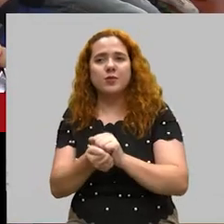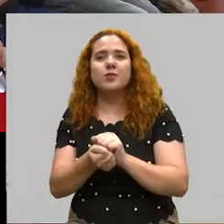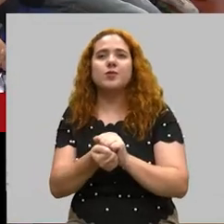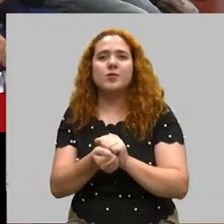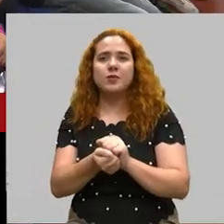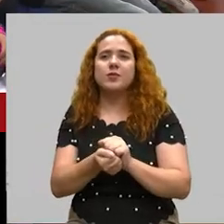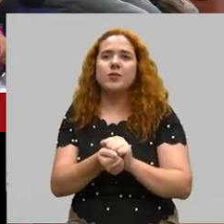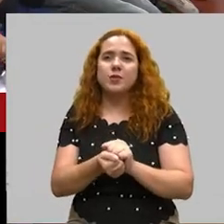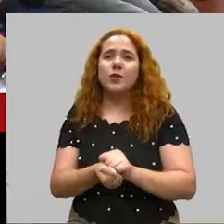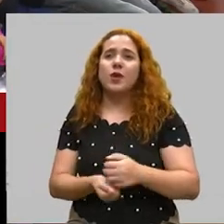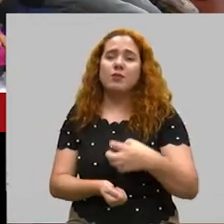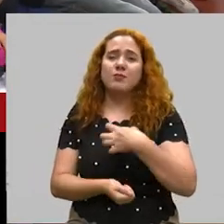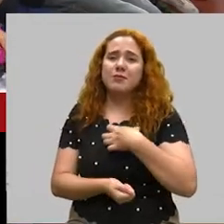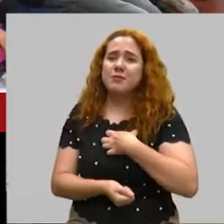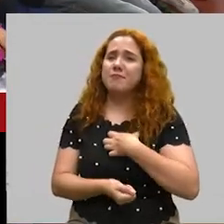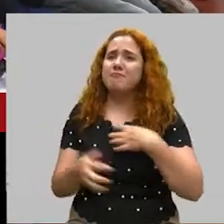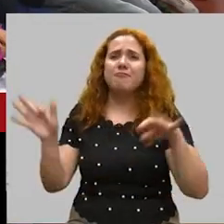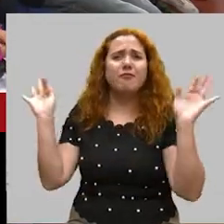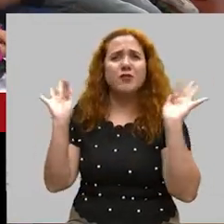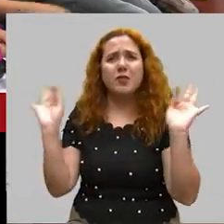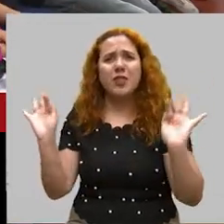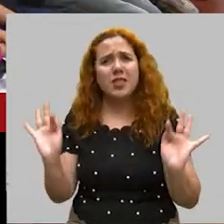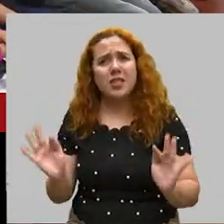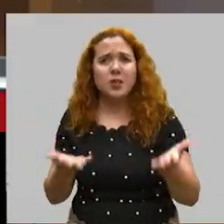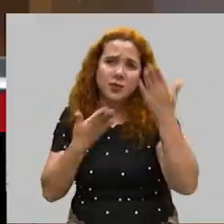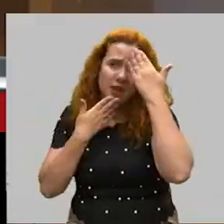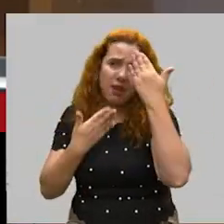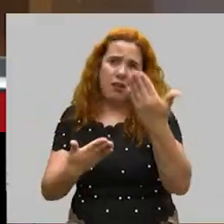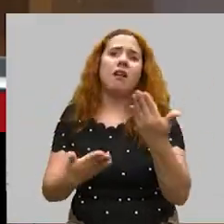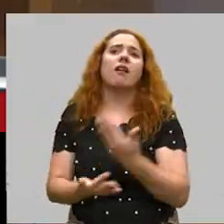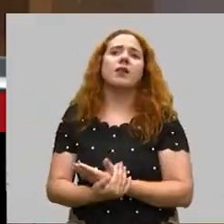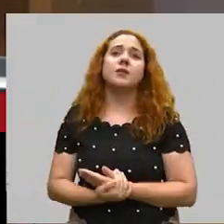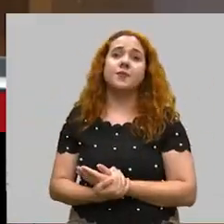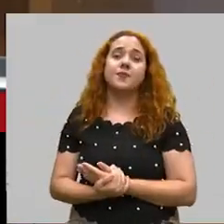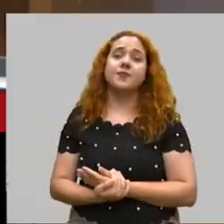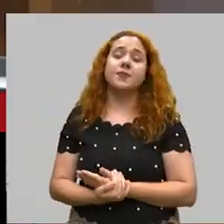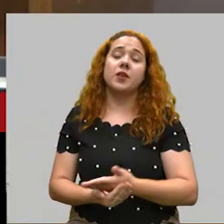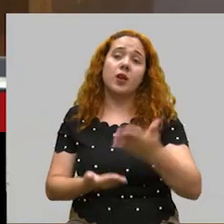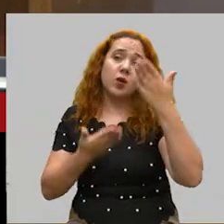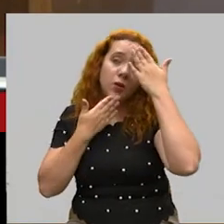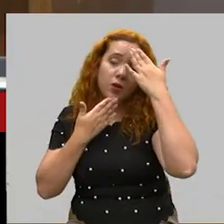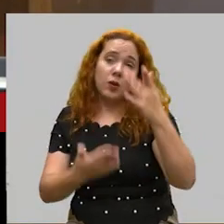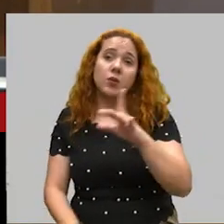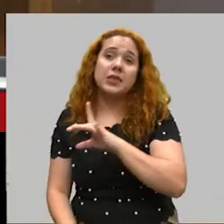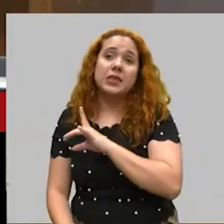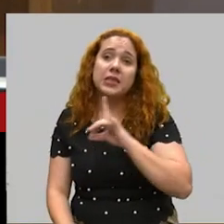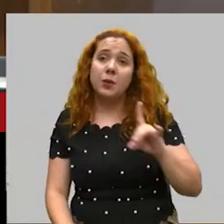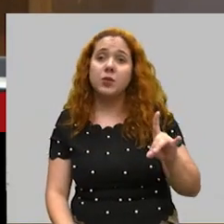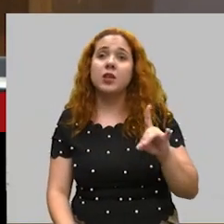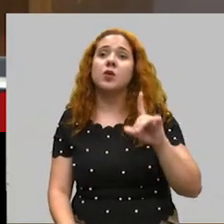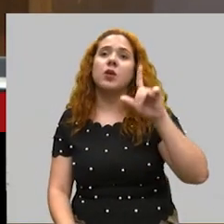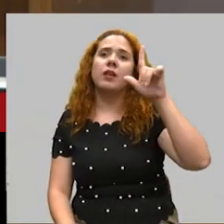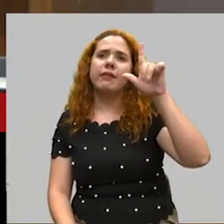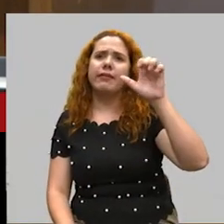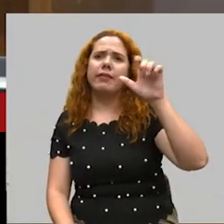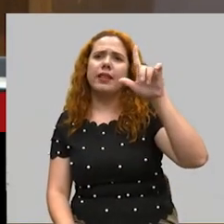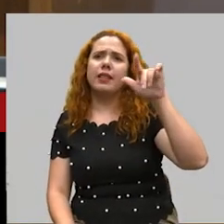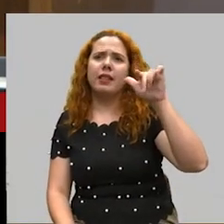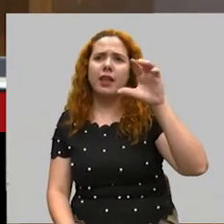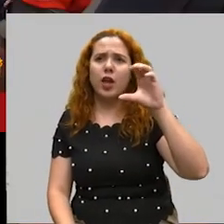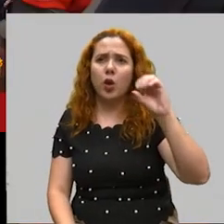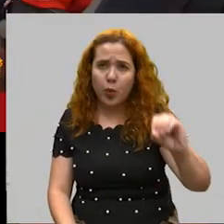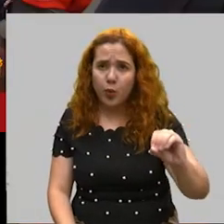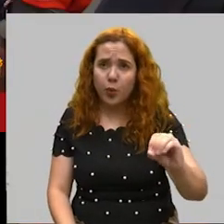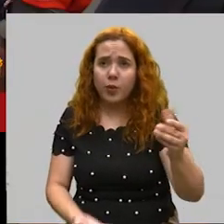bom ver vocês aqui muito bom ver a carinha de vocês eh agradecer ao Deputado Leleco pelo convite para estarmos aqui hoje